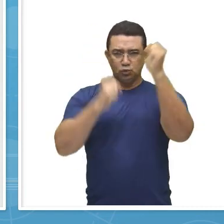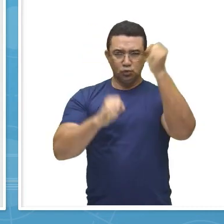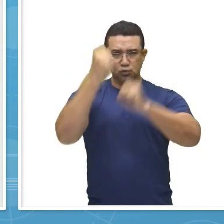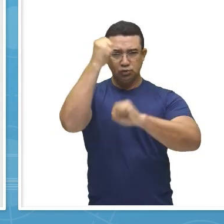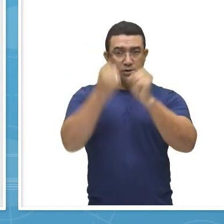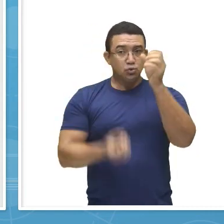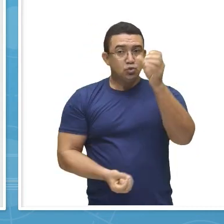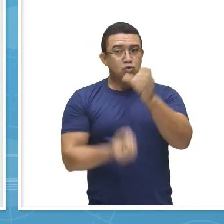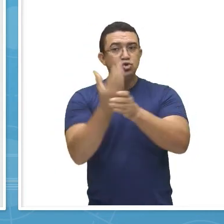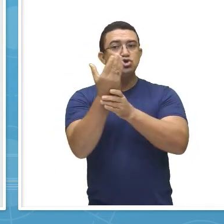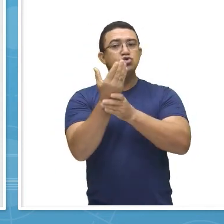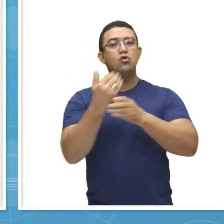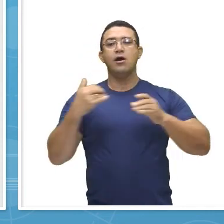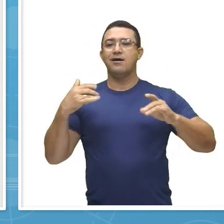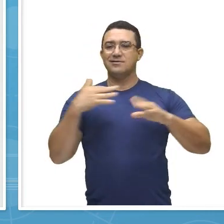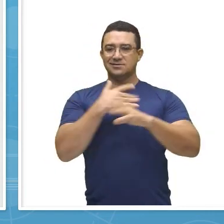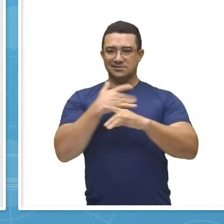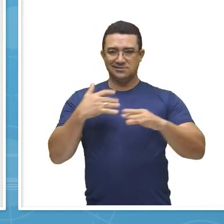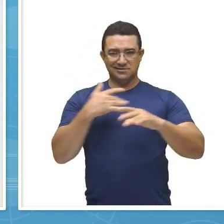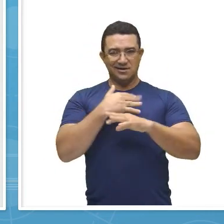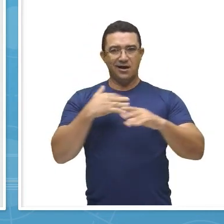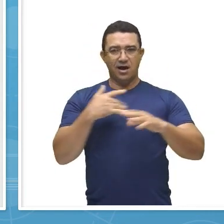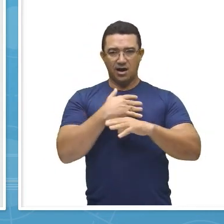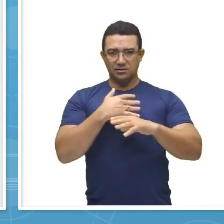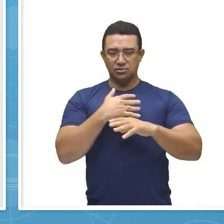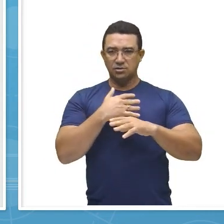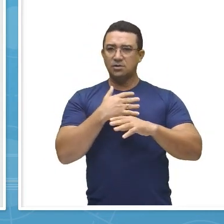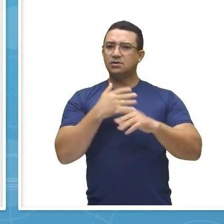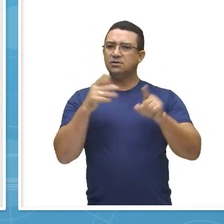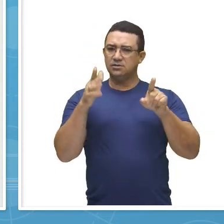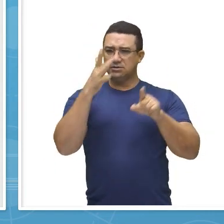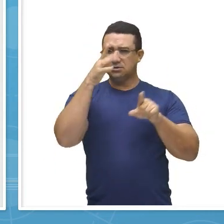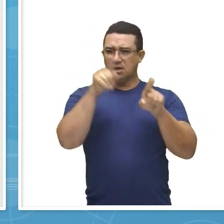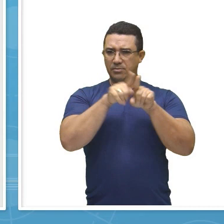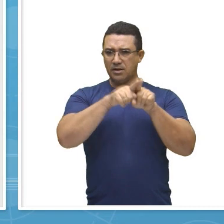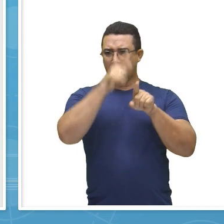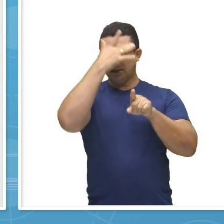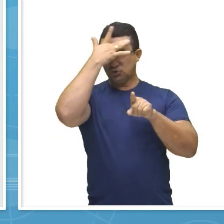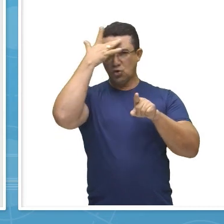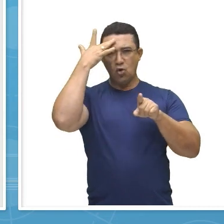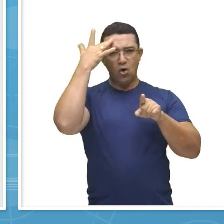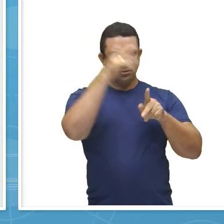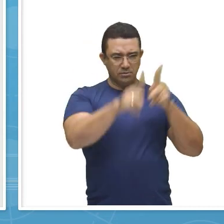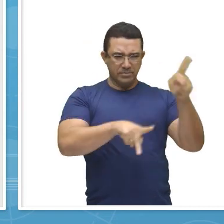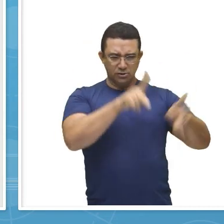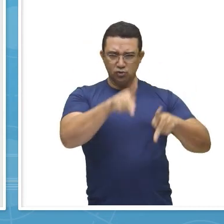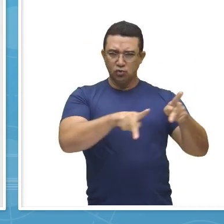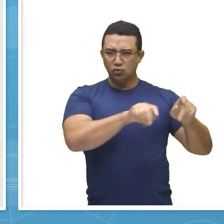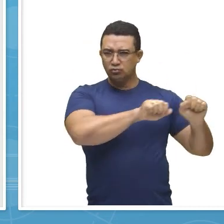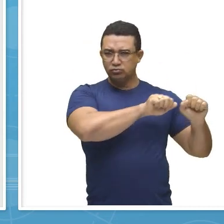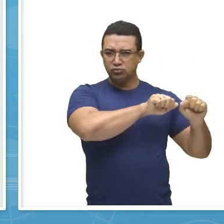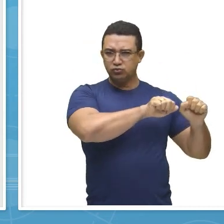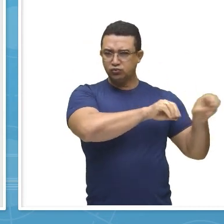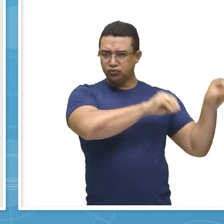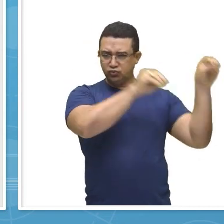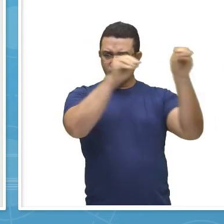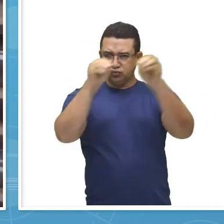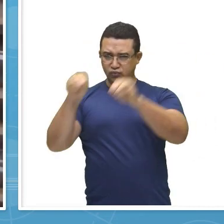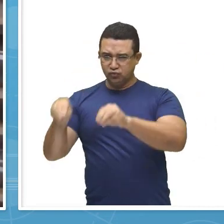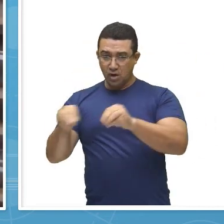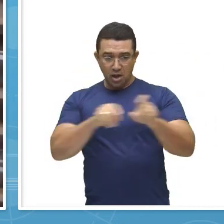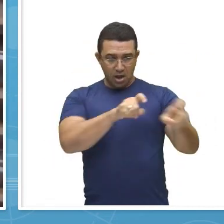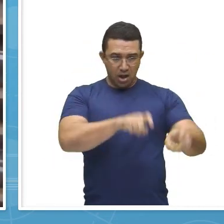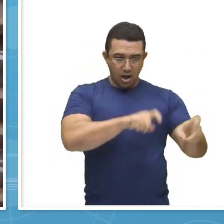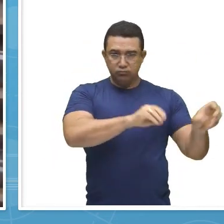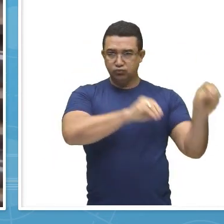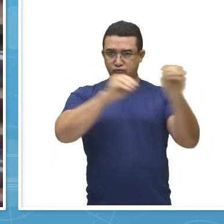surgindo na cidade e está havendo uma migração do campo para a cidade. Não é isso que vai acontecer? Essa